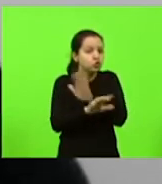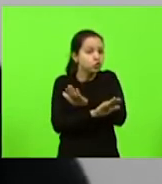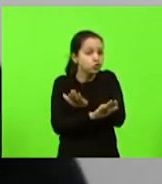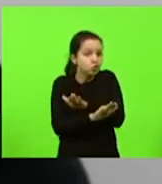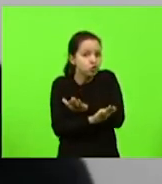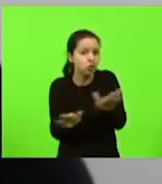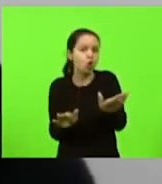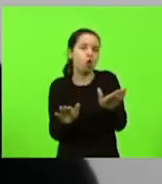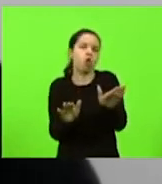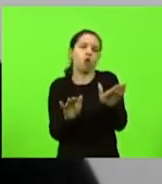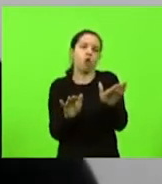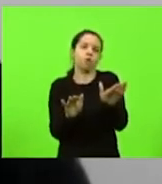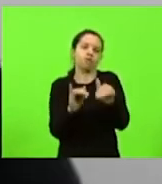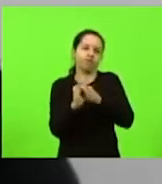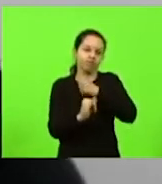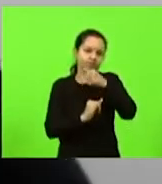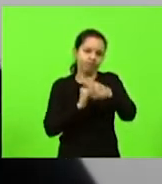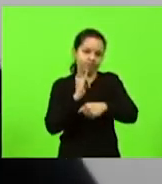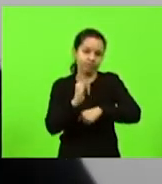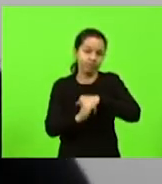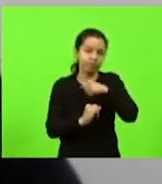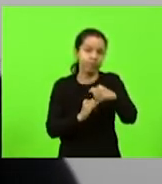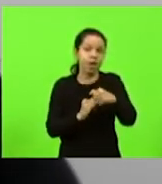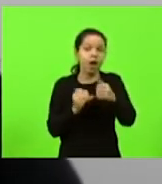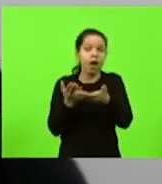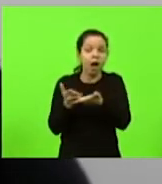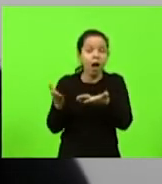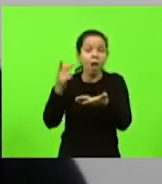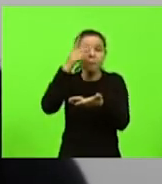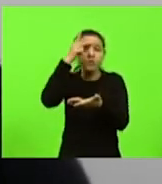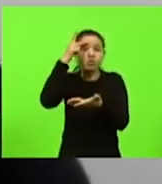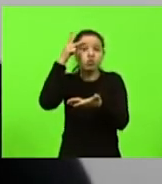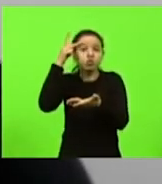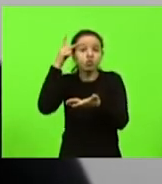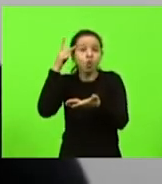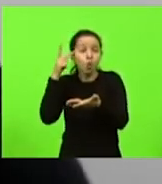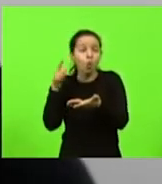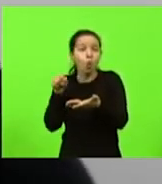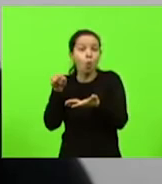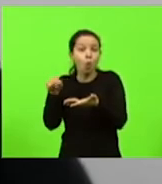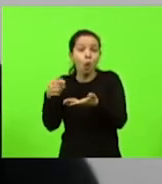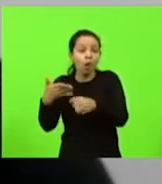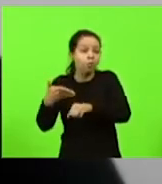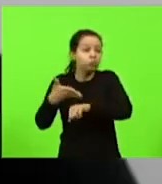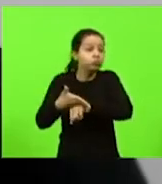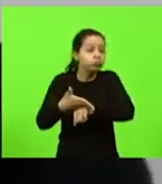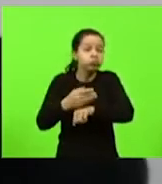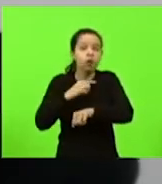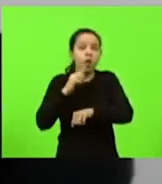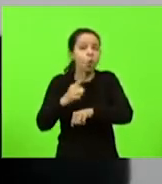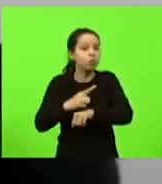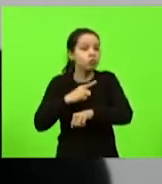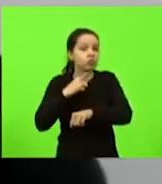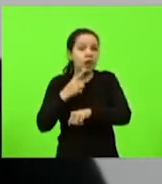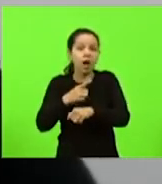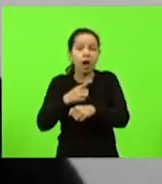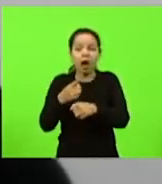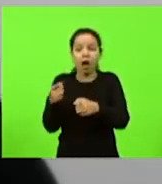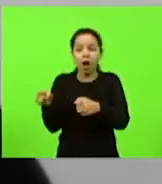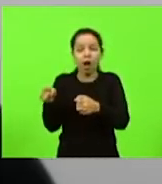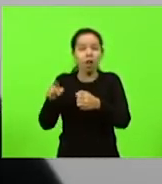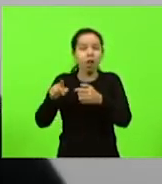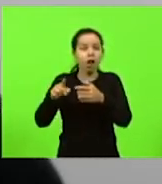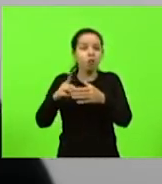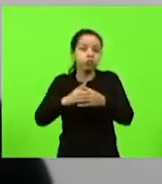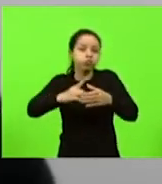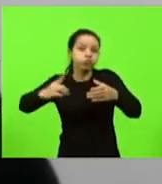excluindo pessoas que não têm acesso a meios de computador, a internet,